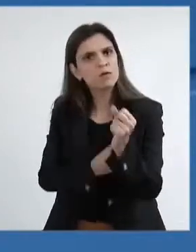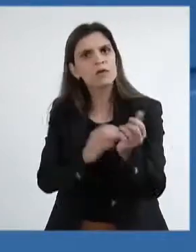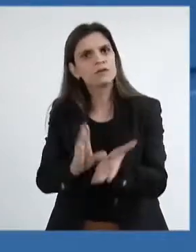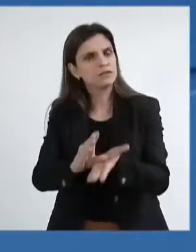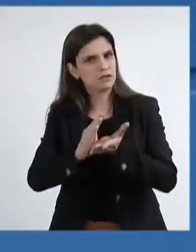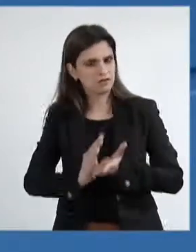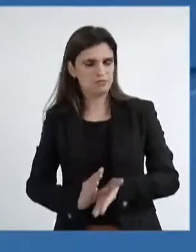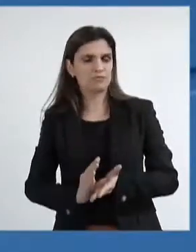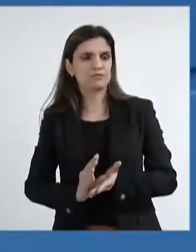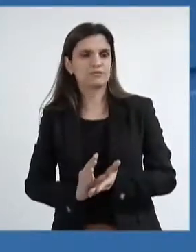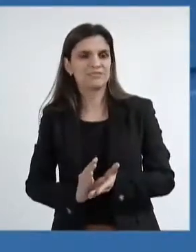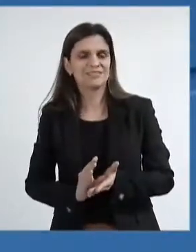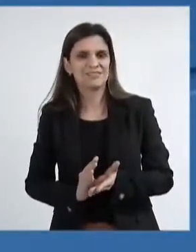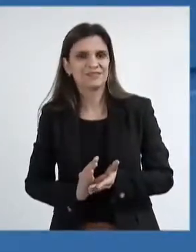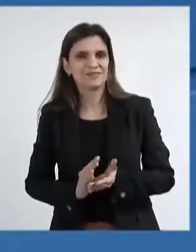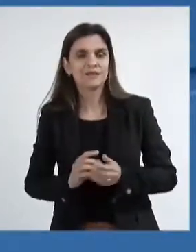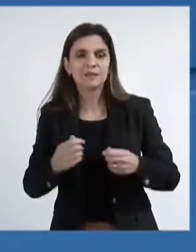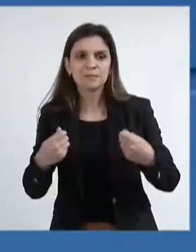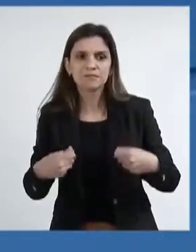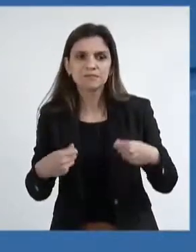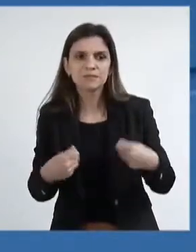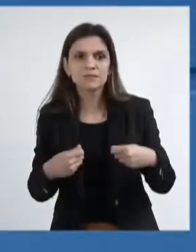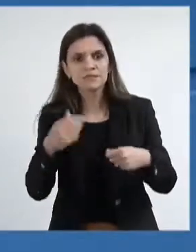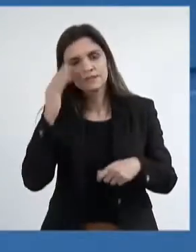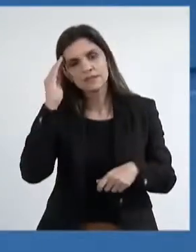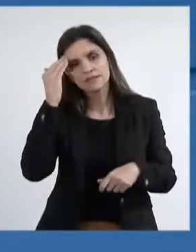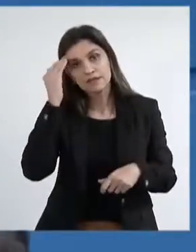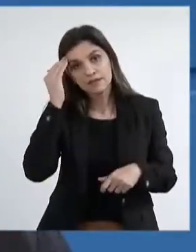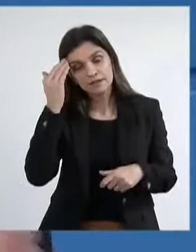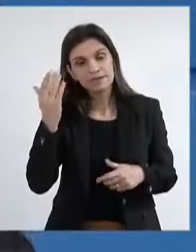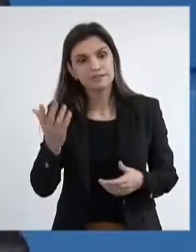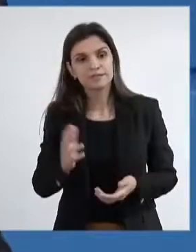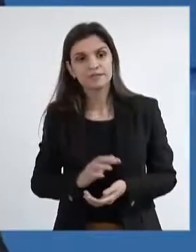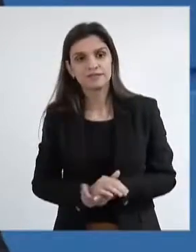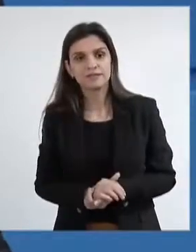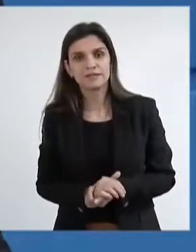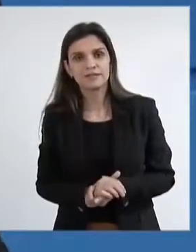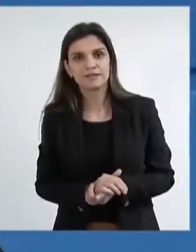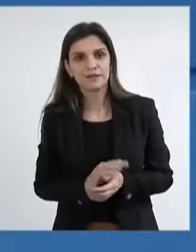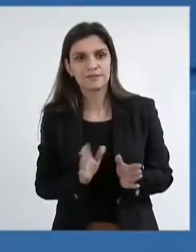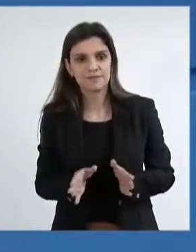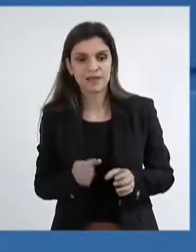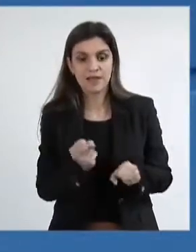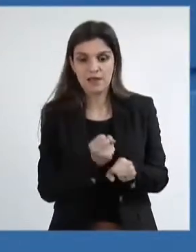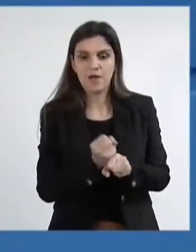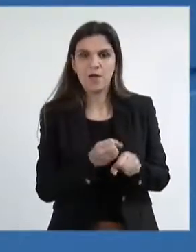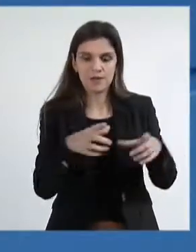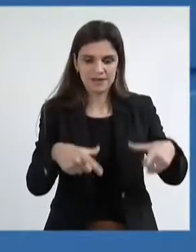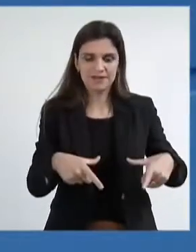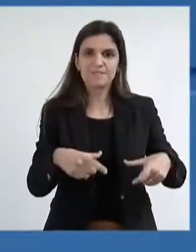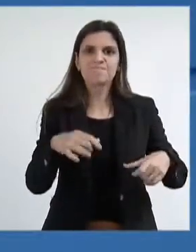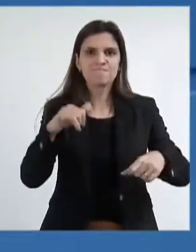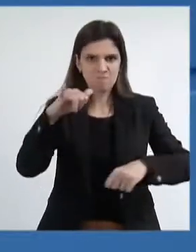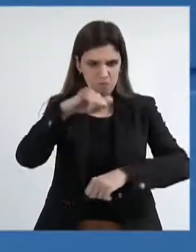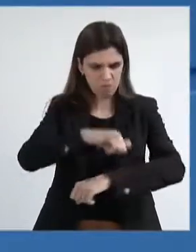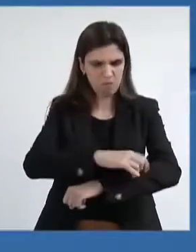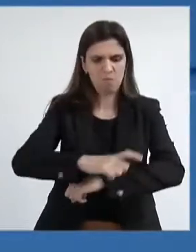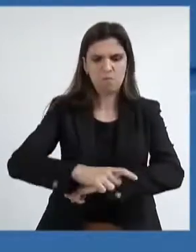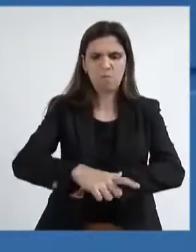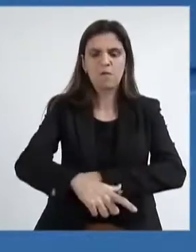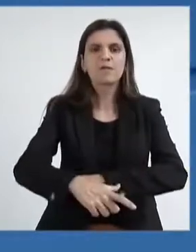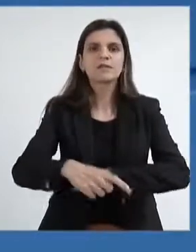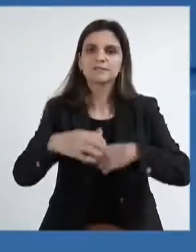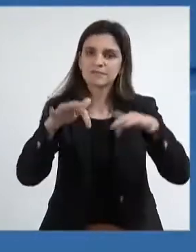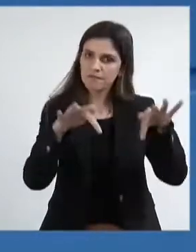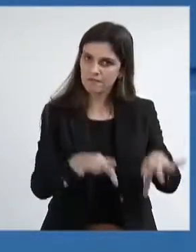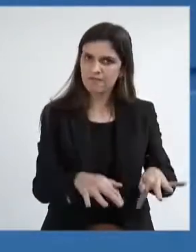é? Então, nós temos que ter, porque senão corre o risco de ter uma parte concluída e a outra não. E nós não vamos ter